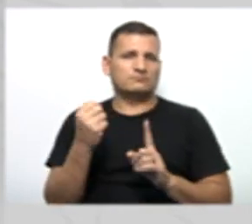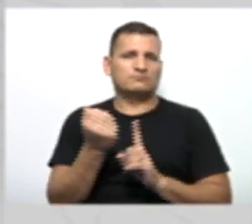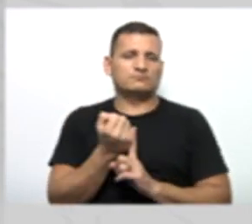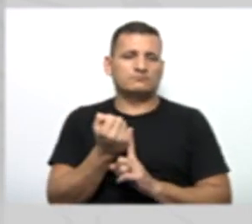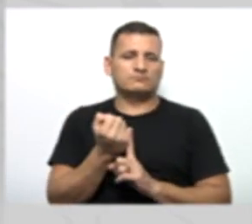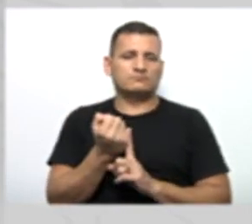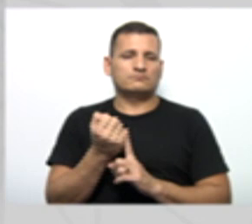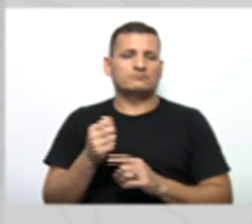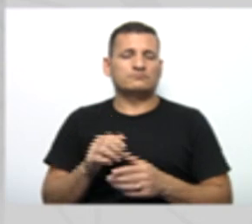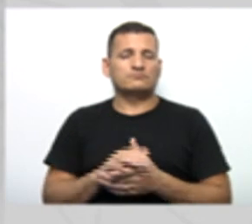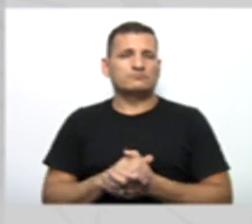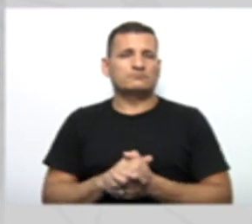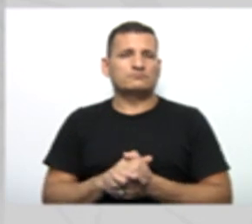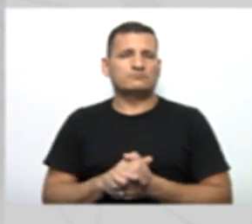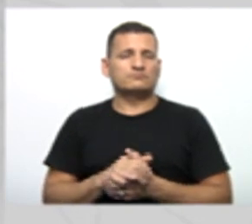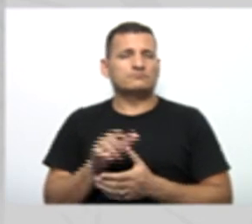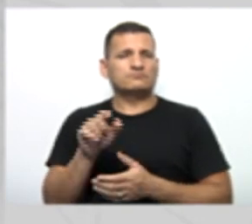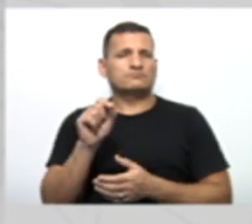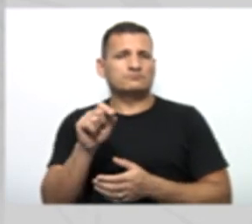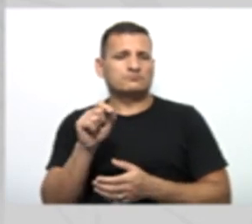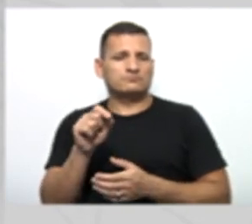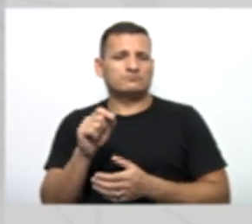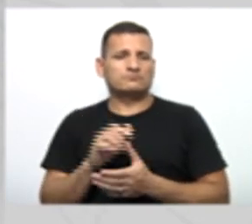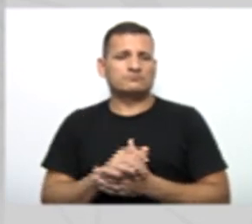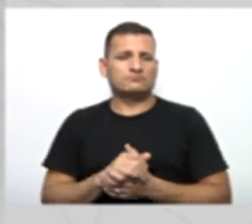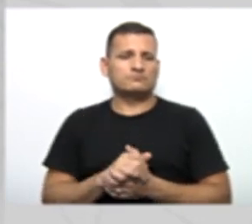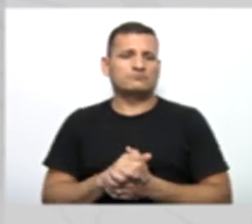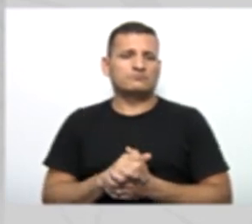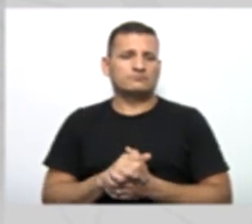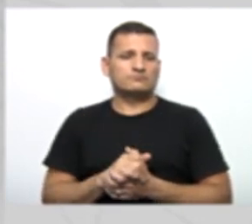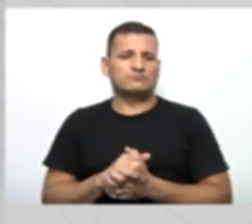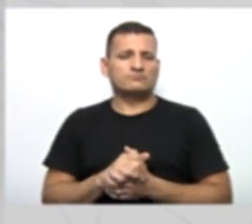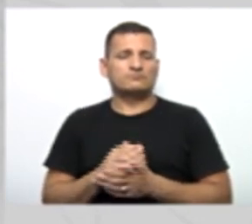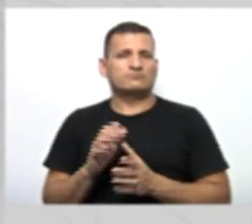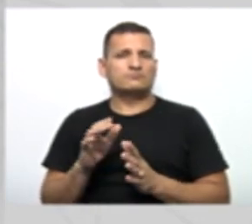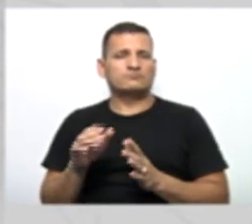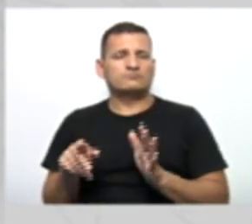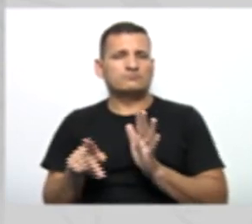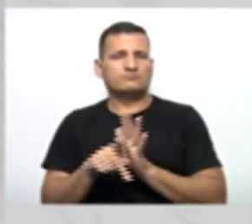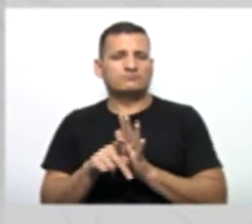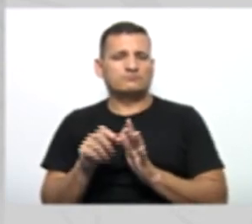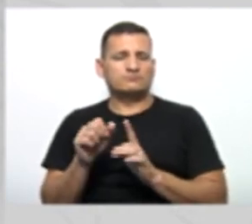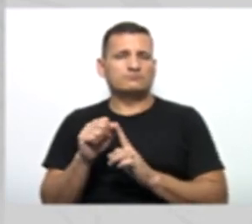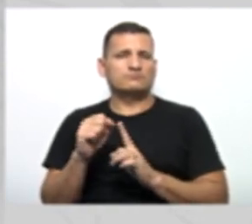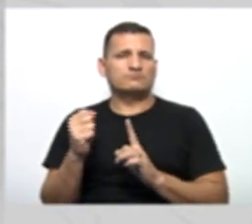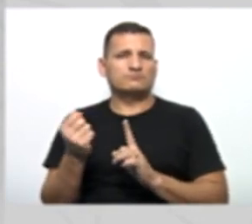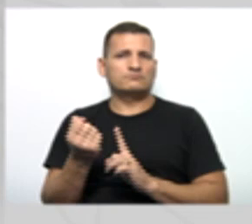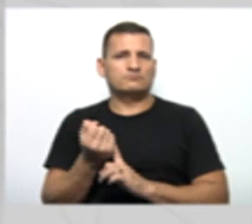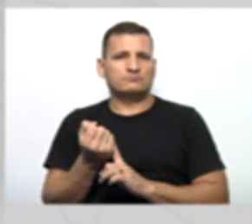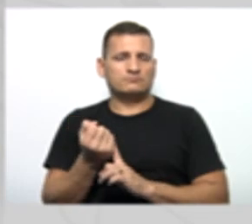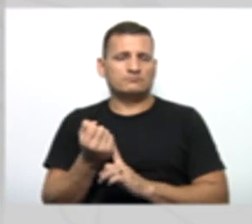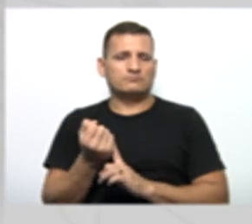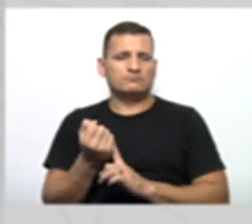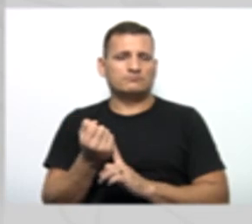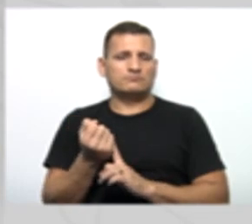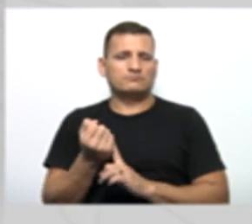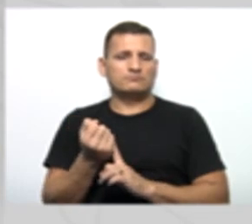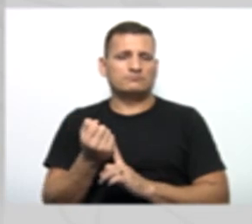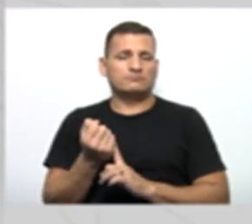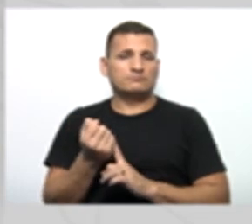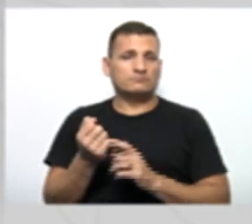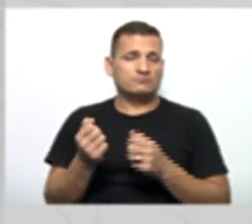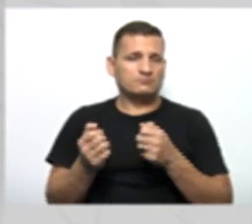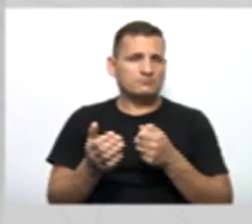permite o cumprimento da função social da propriedade privada. Quando nós compramos uma